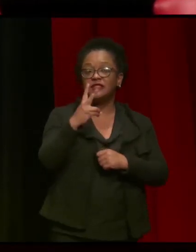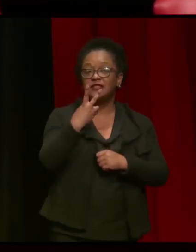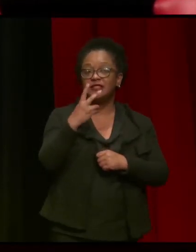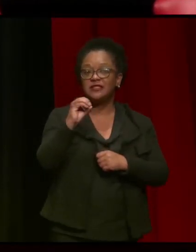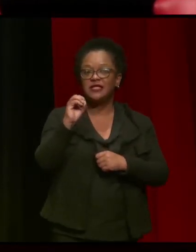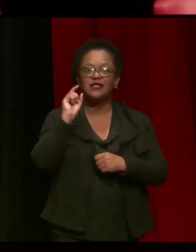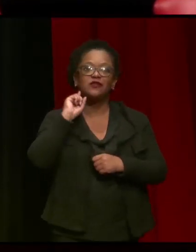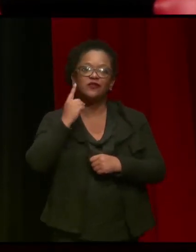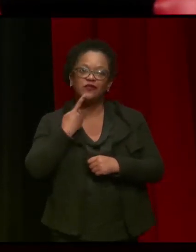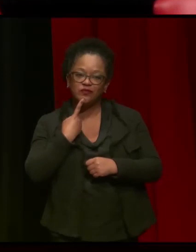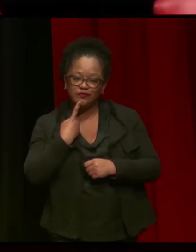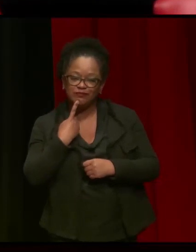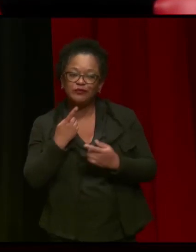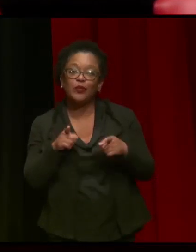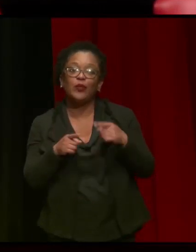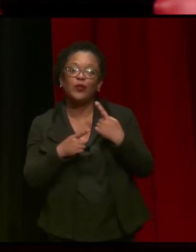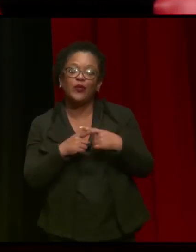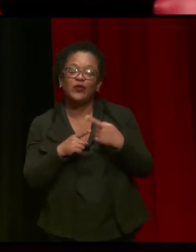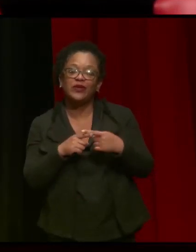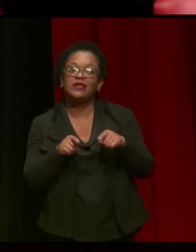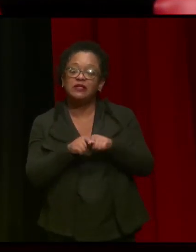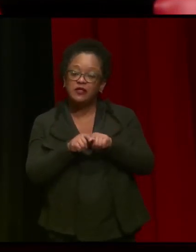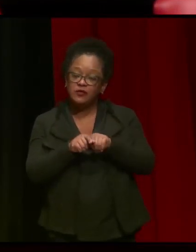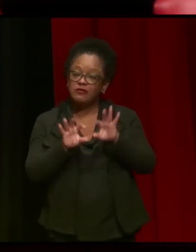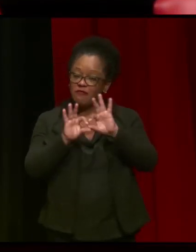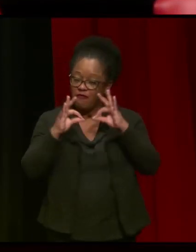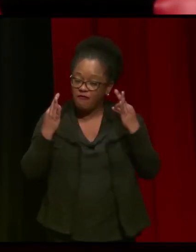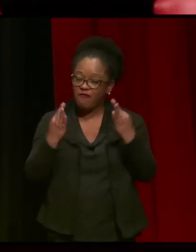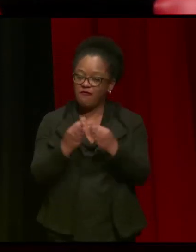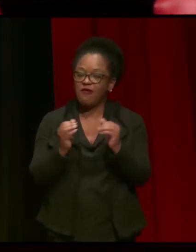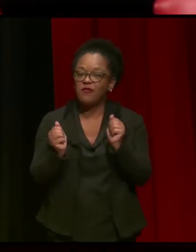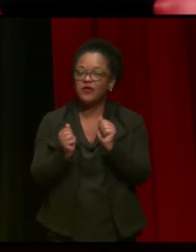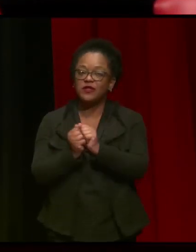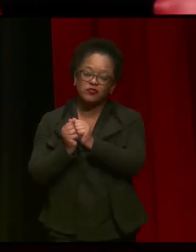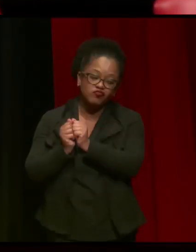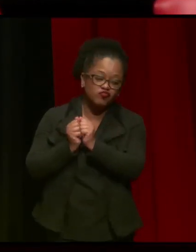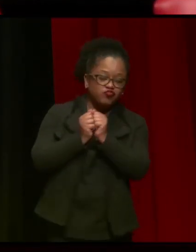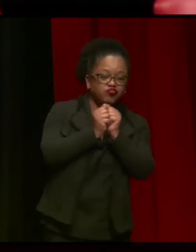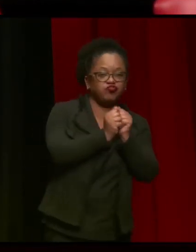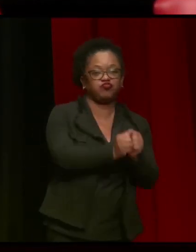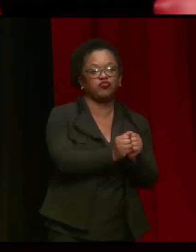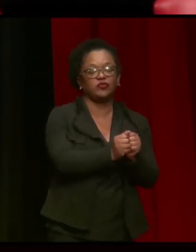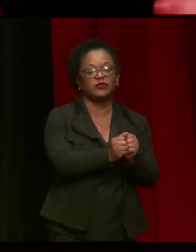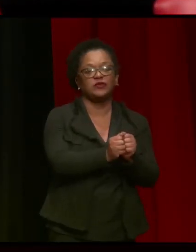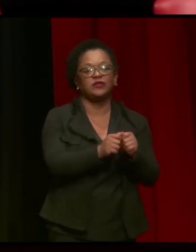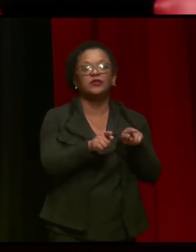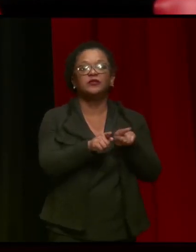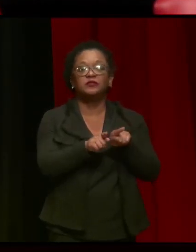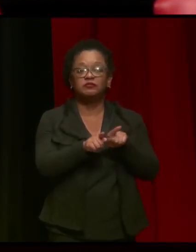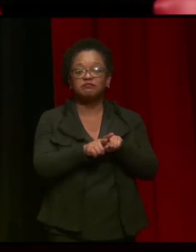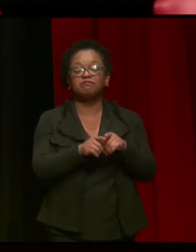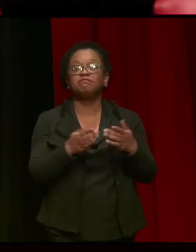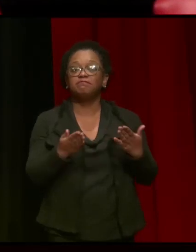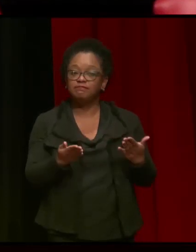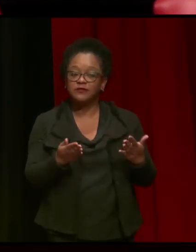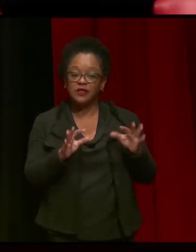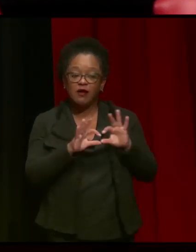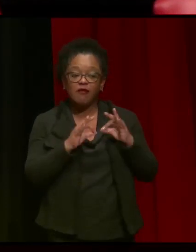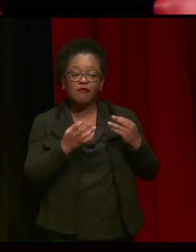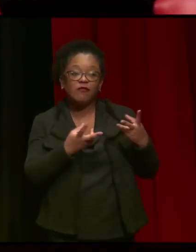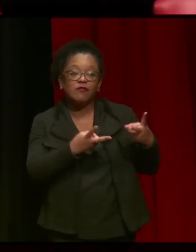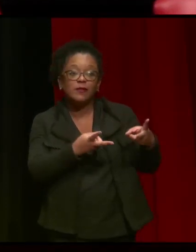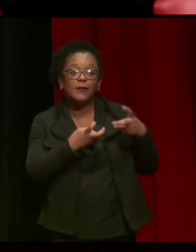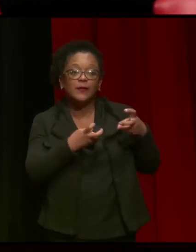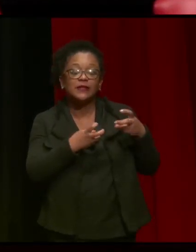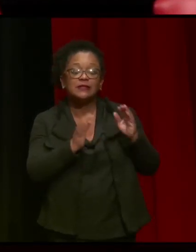lidava com os surdos, né? Aí os pais, os avós, mas arruma nessa igreja, porque o pastor cuida do nosso neto, cuida do nosso